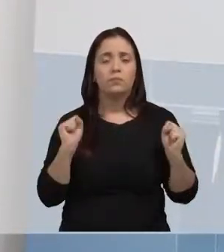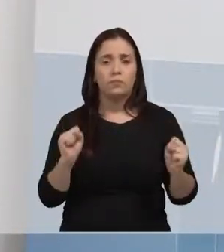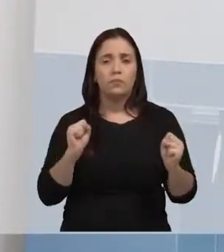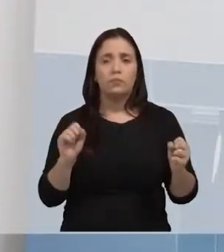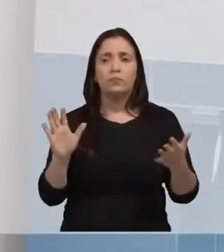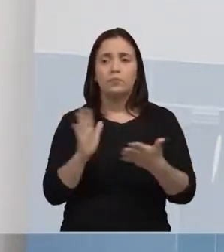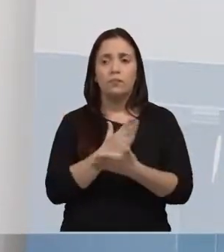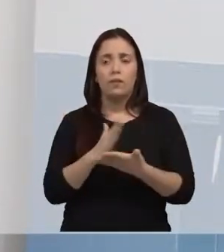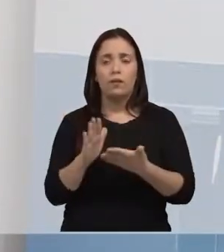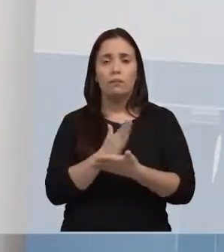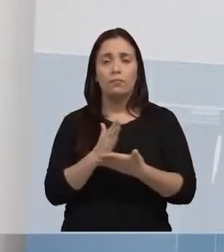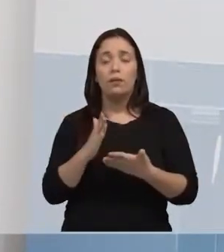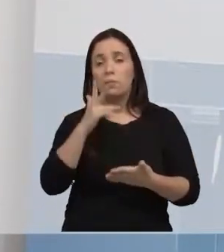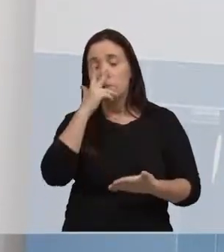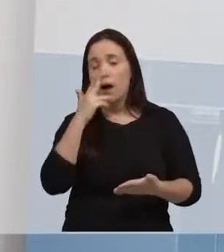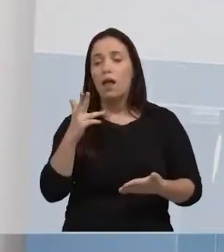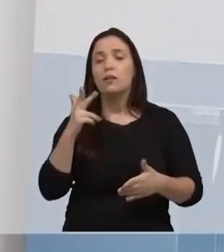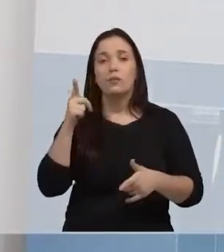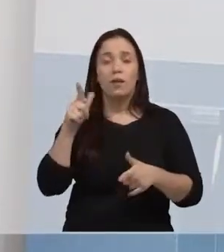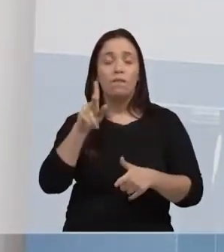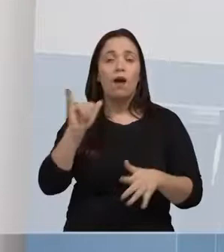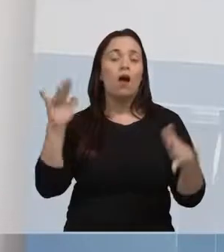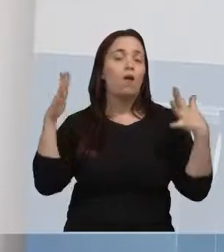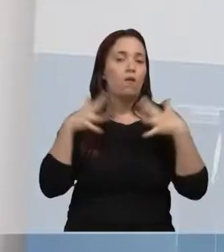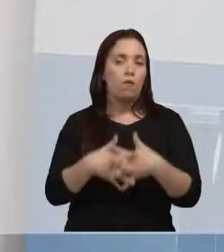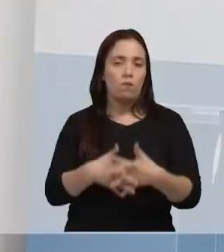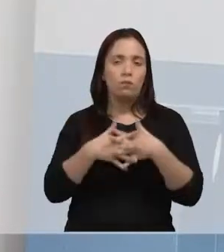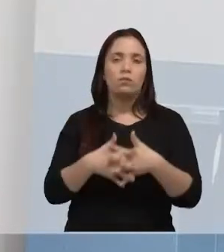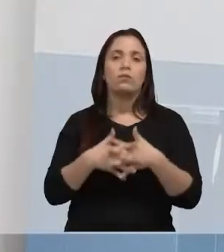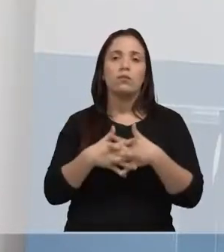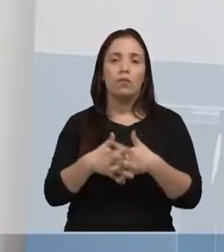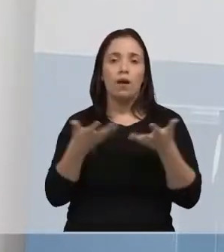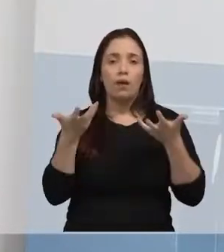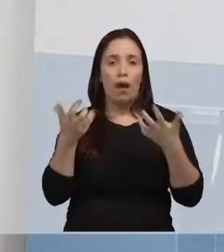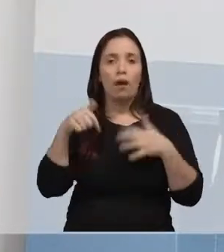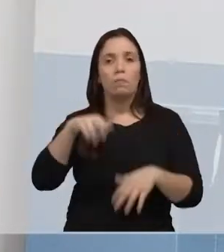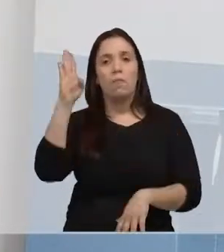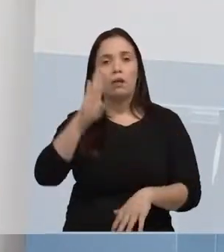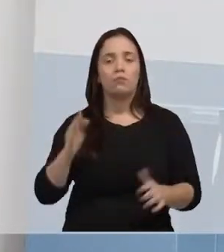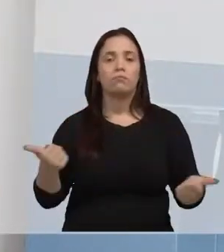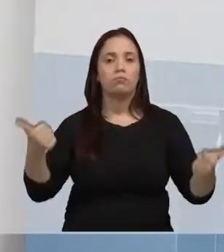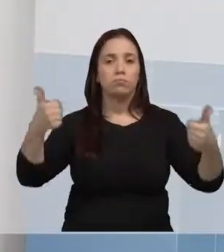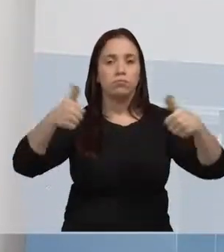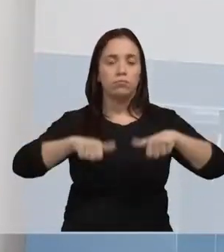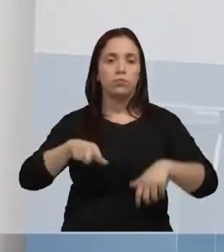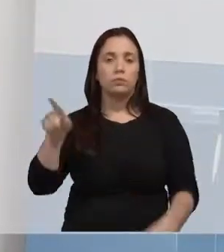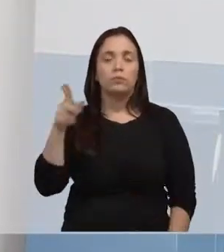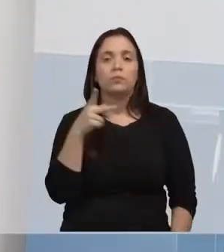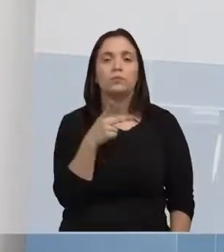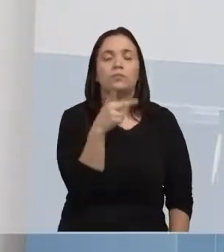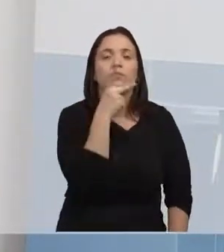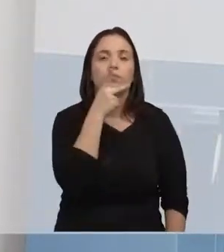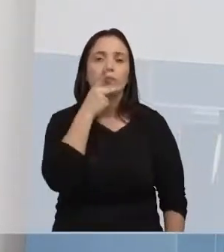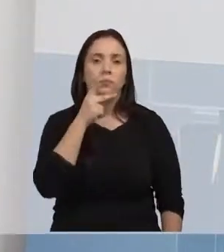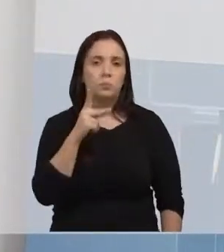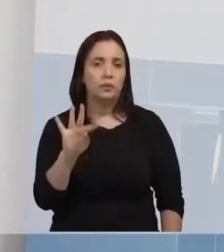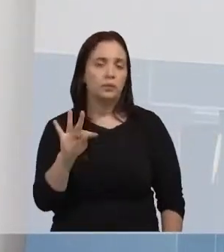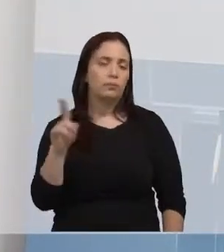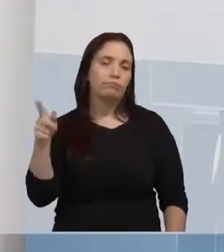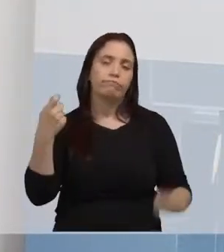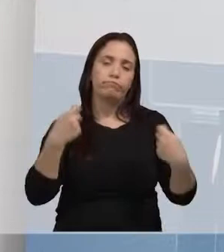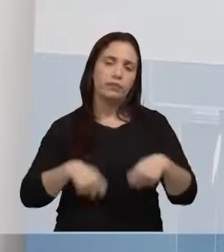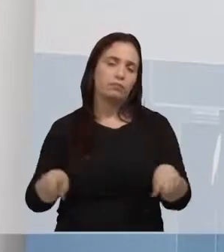decisão que a candidatura... Rapaz, é um nó o que estão querendo fazer com esse país, E o PT, a história do PT não merece